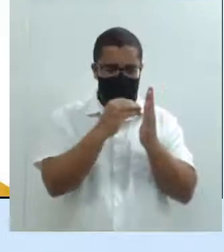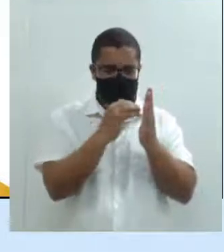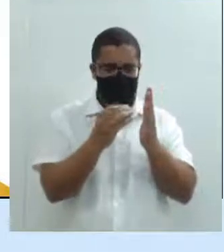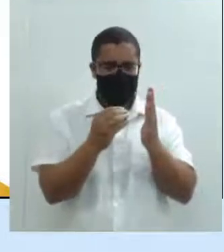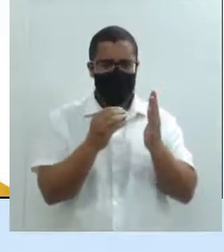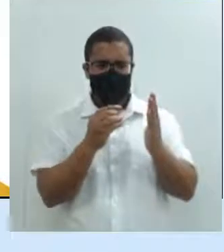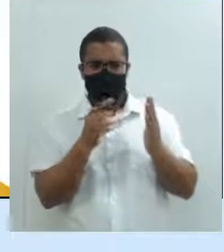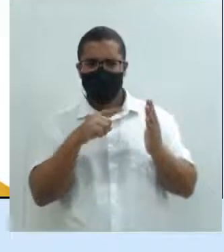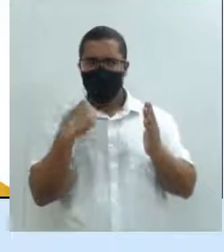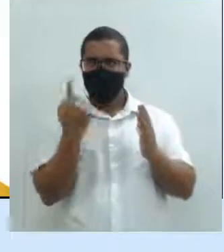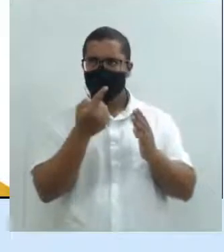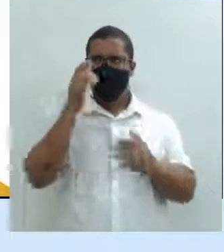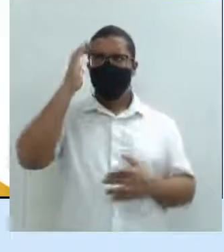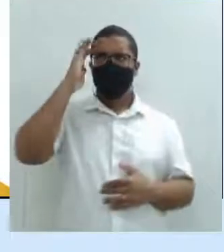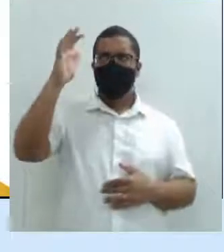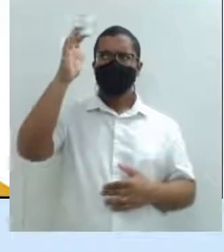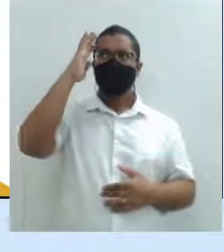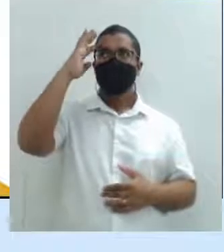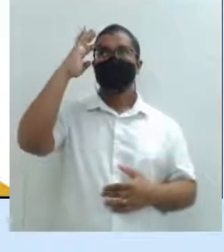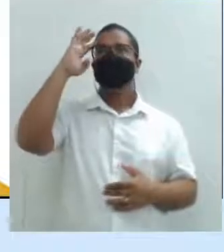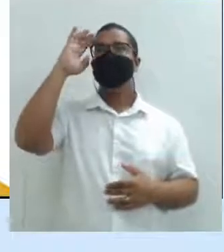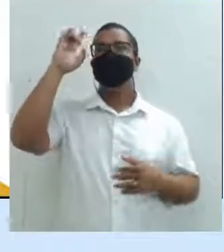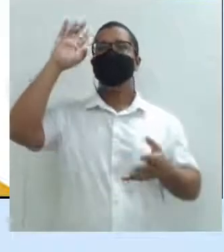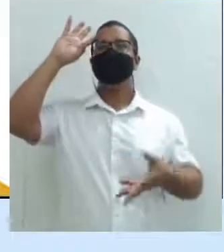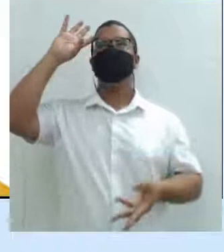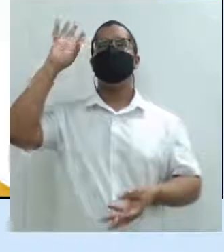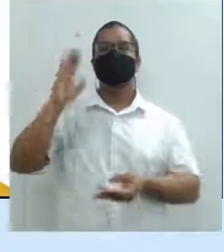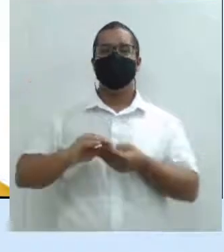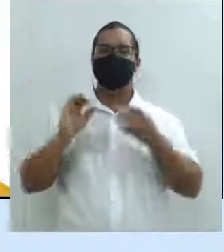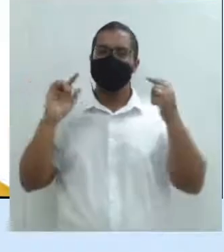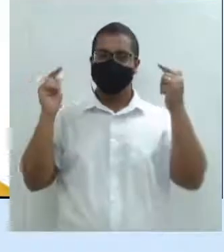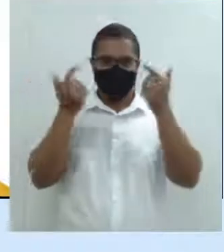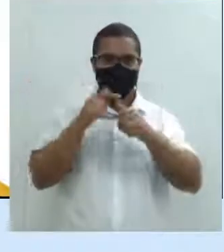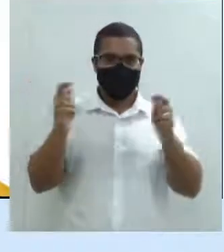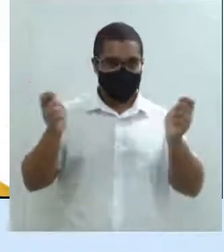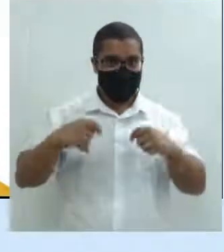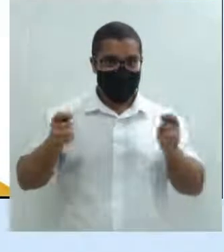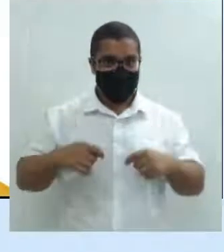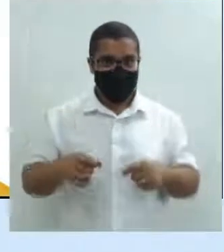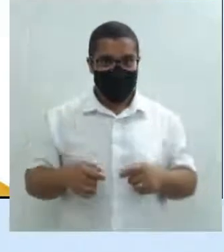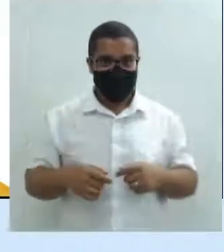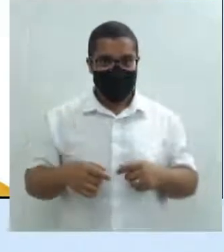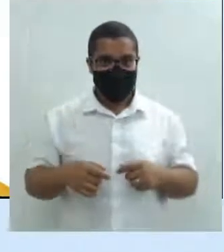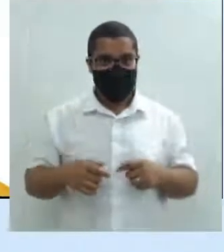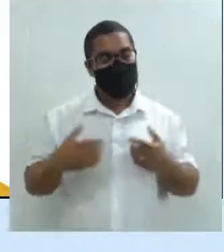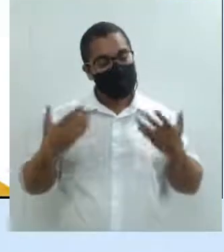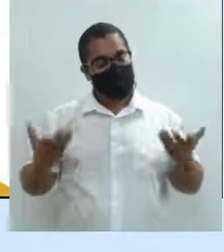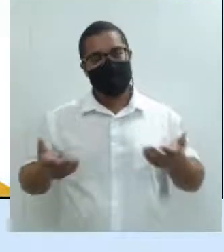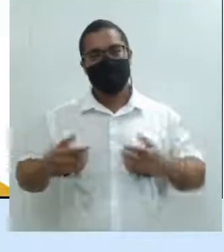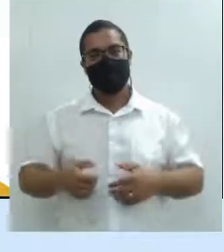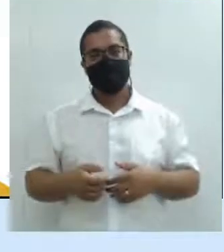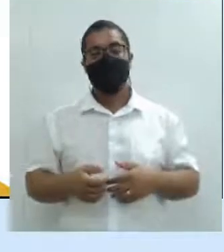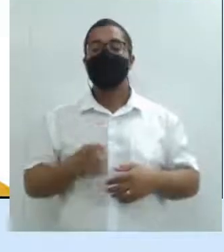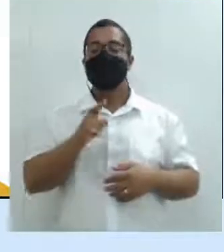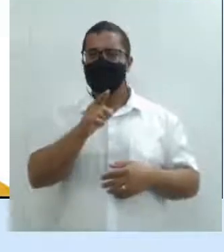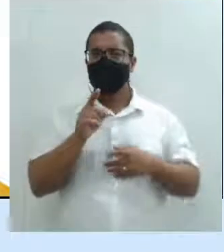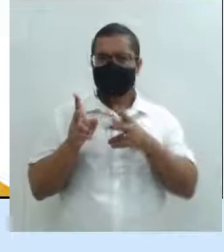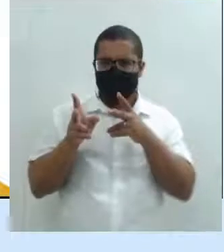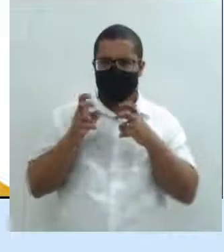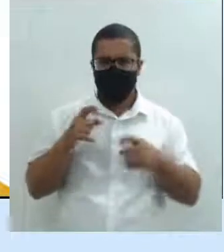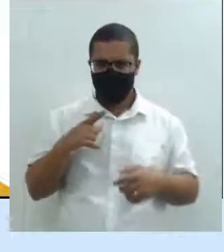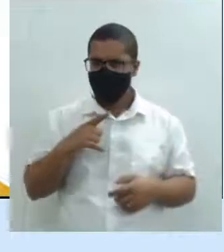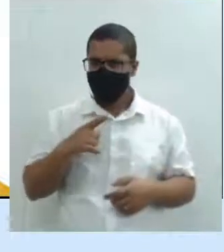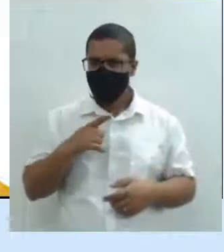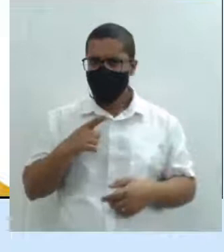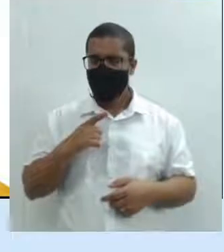fazer com que nós pudéssemos nos divertir, pudéssemos rir um pouco? Pois bem, se você observou bem,